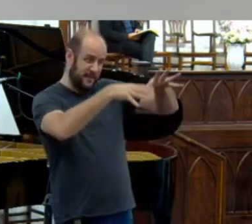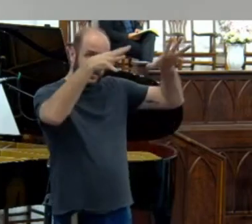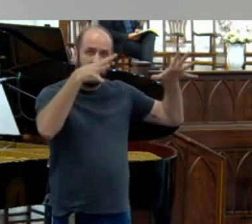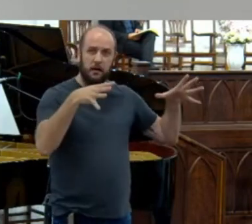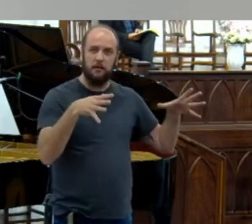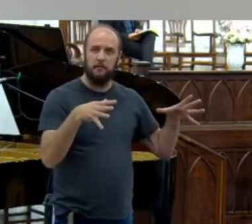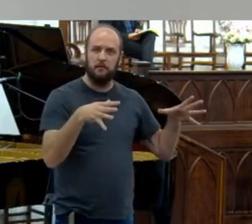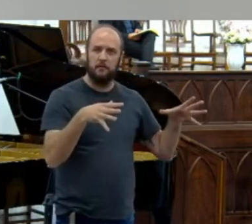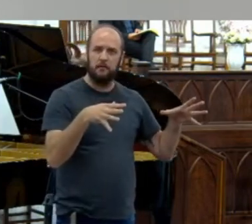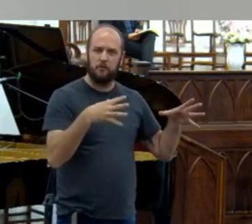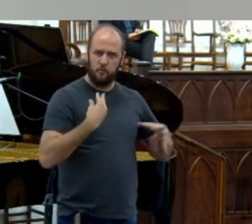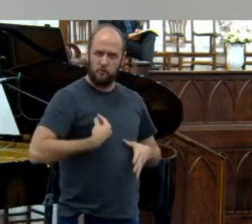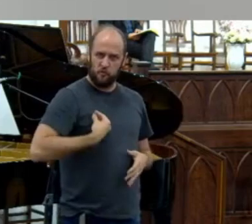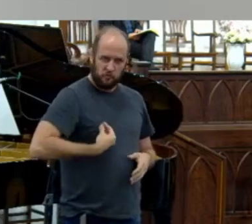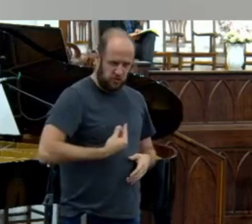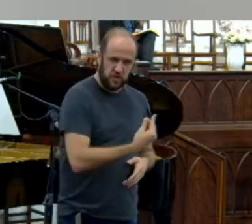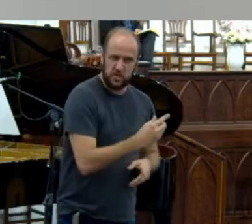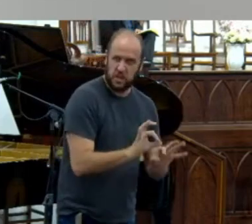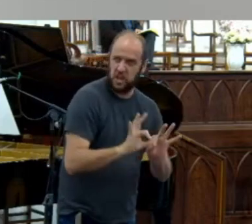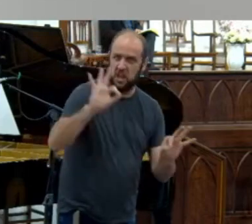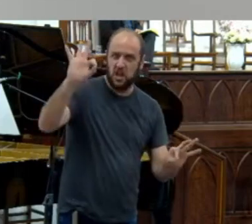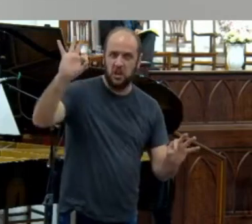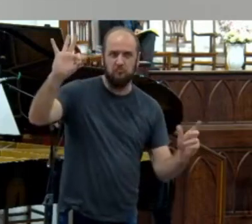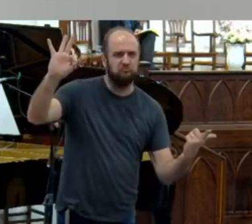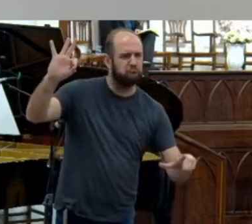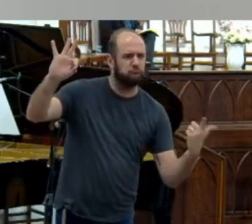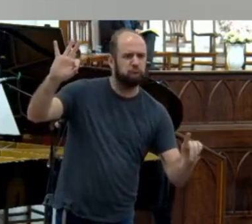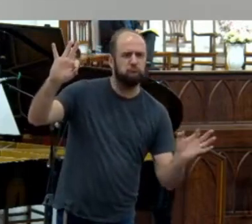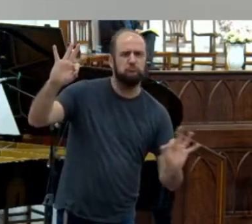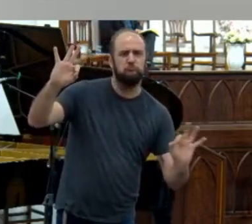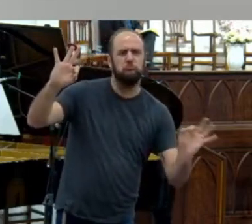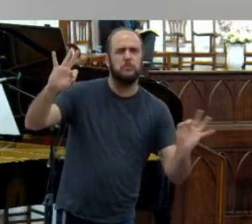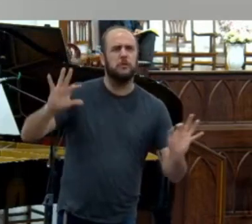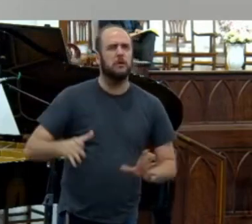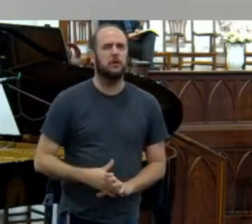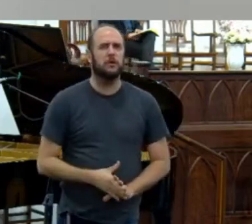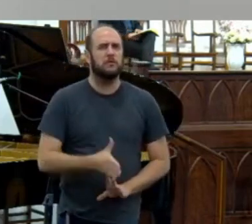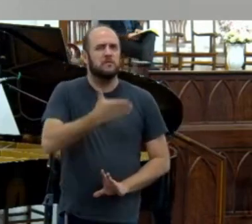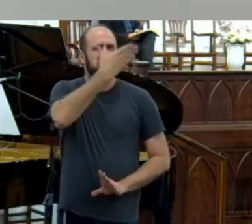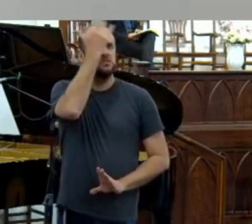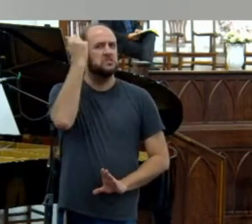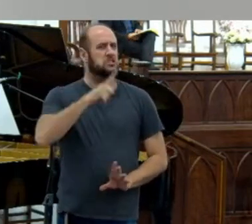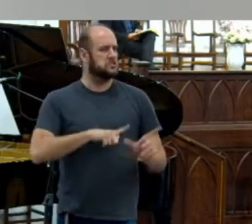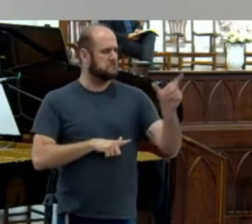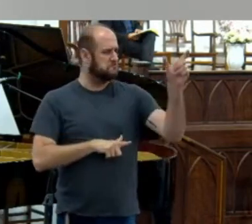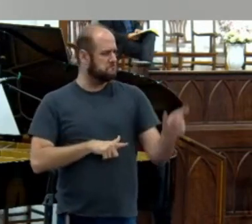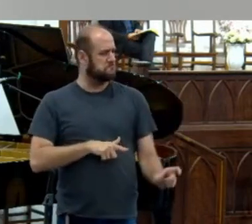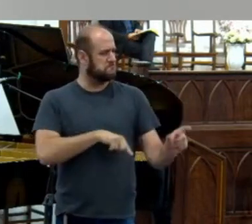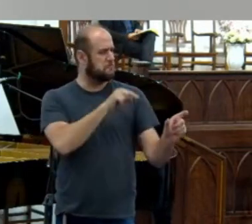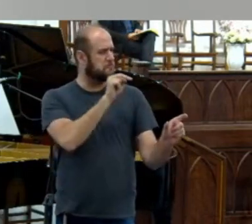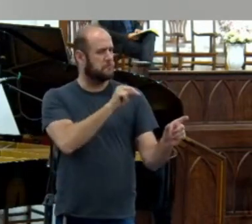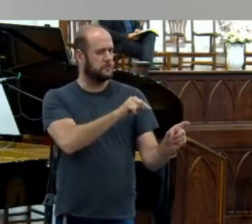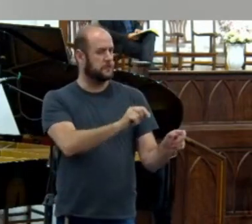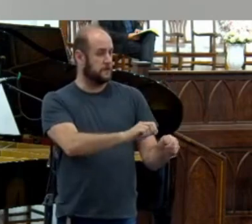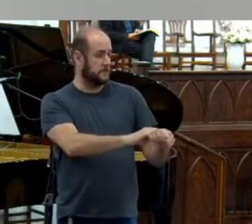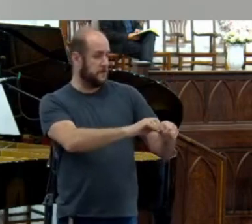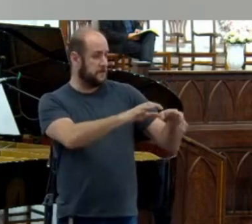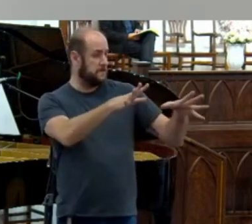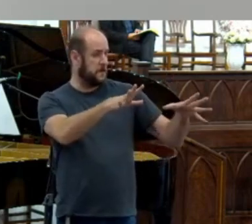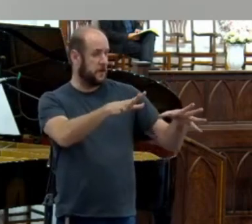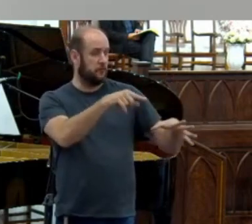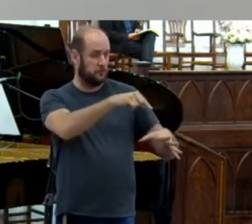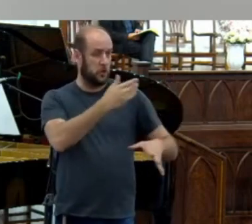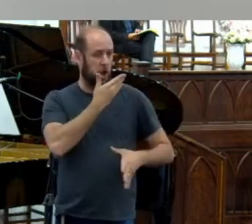não existirias sem mim. Não te esqueças da tua posição de criatura. Tu não